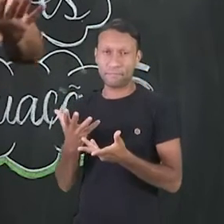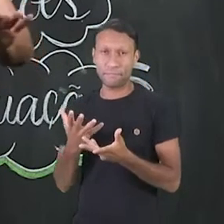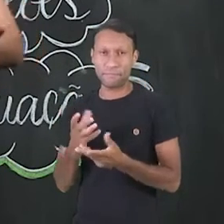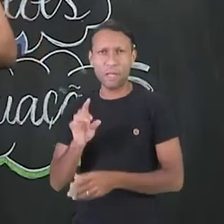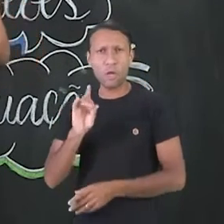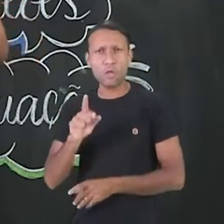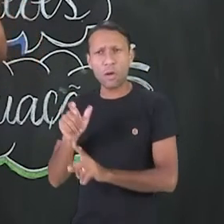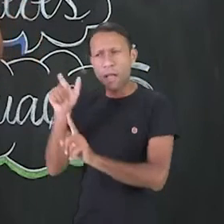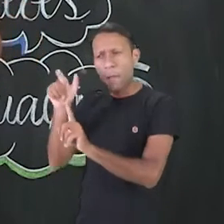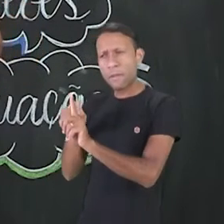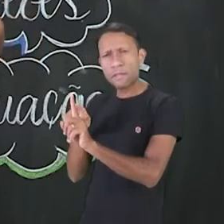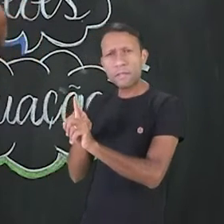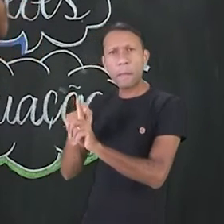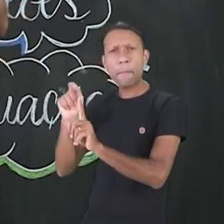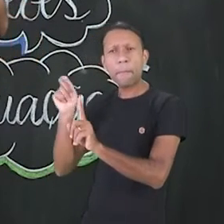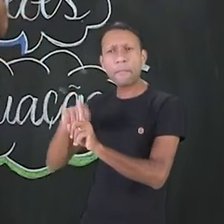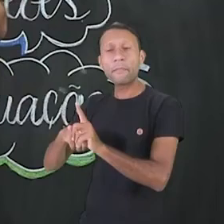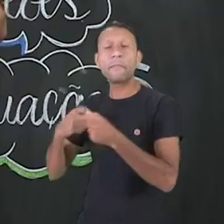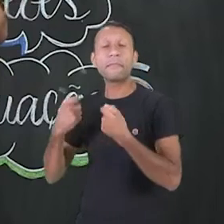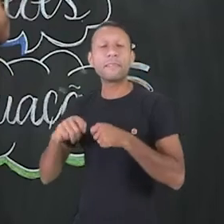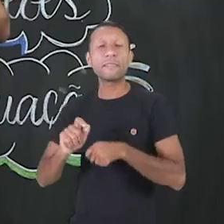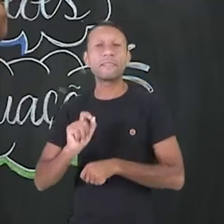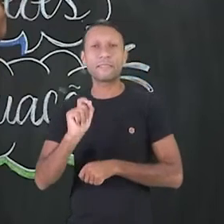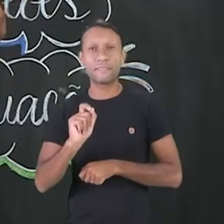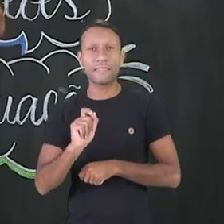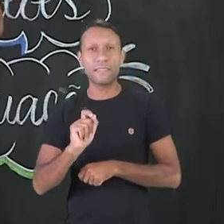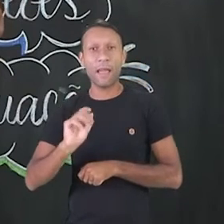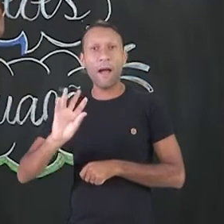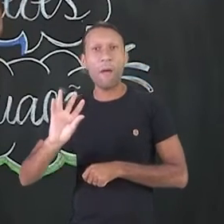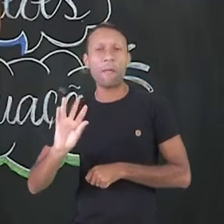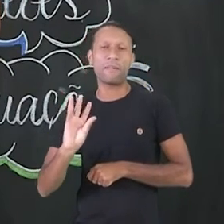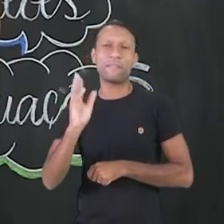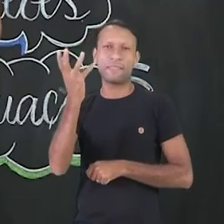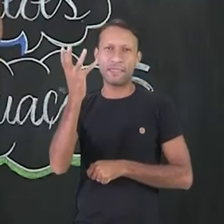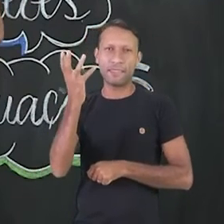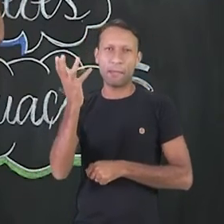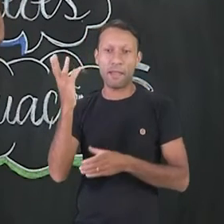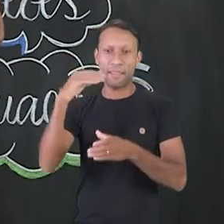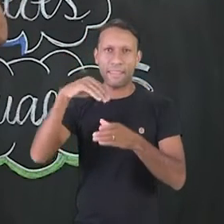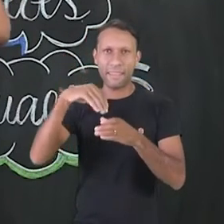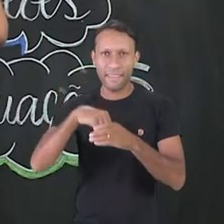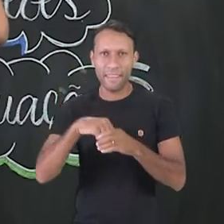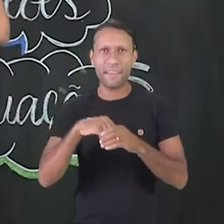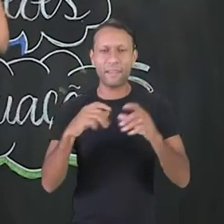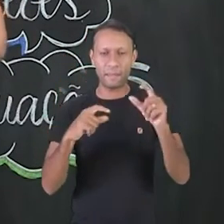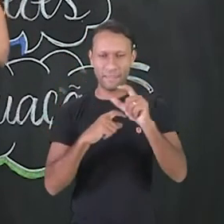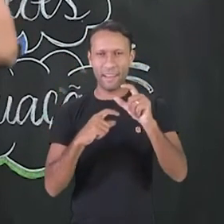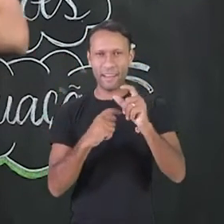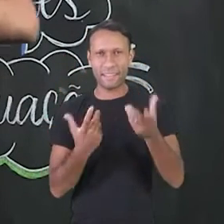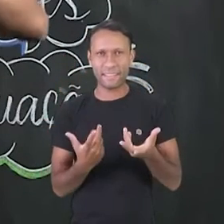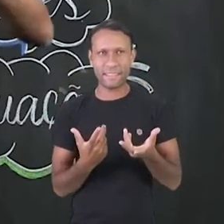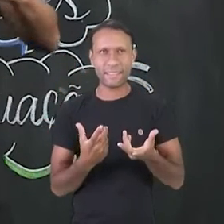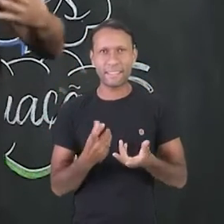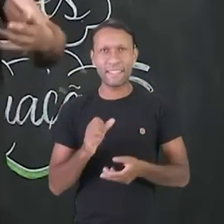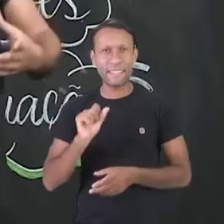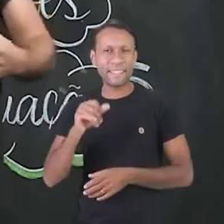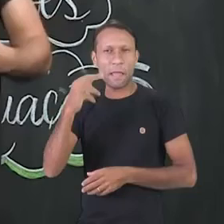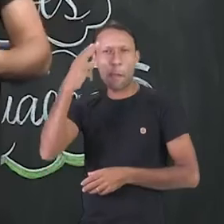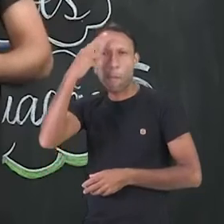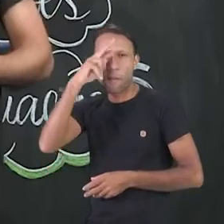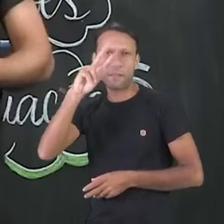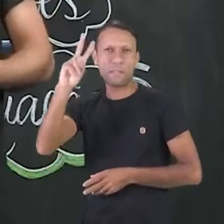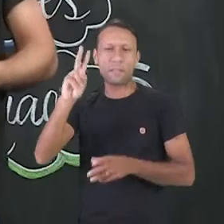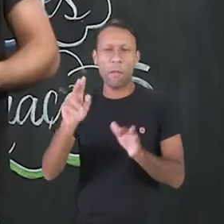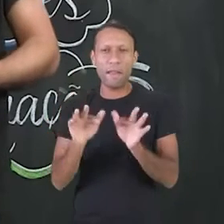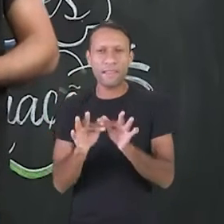Só que esses personagens têm que viver uma situação realista dentro de um contexto narrativo. Mesmo que seja uma história extremamente ficcional,